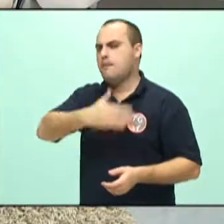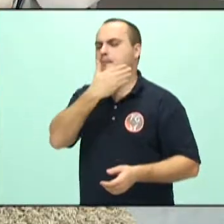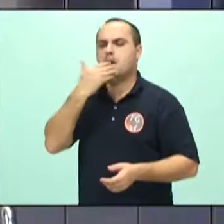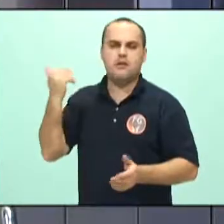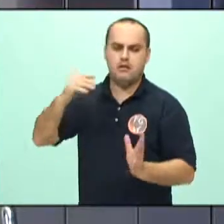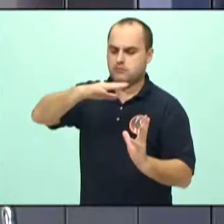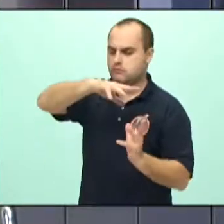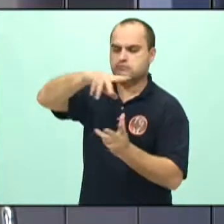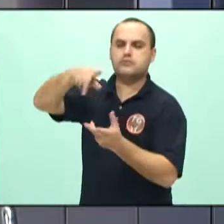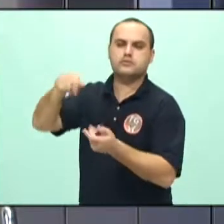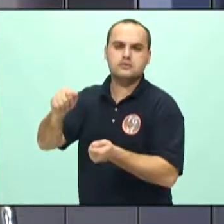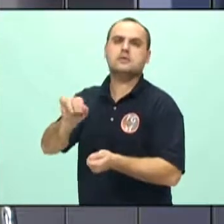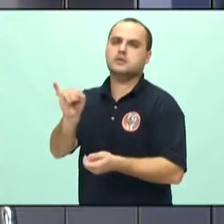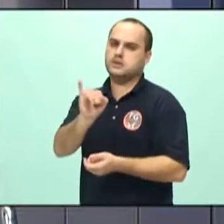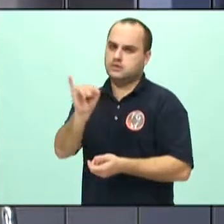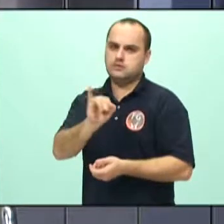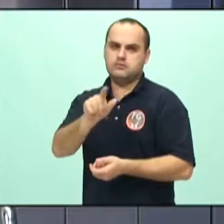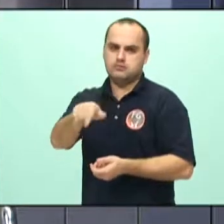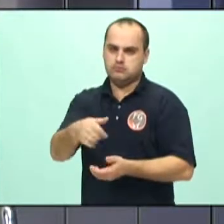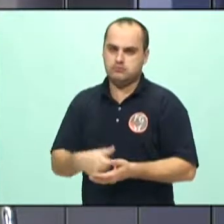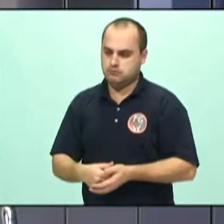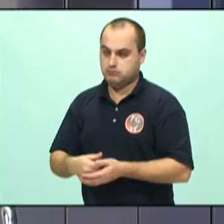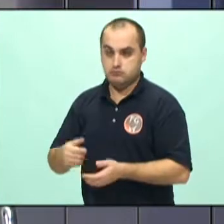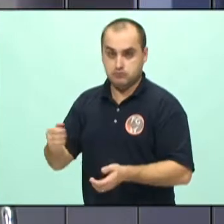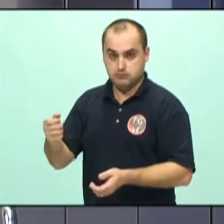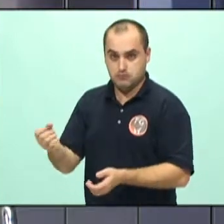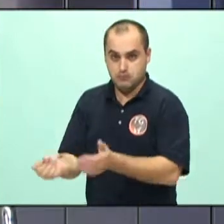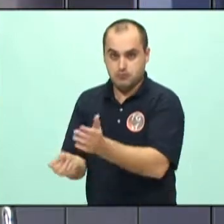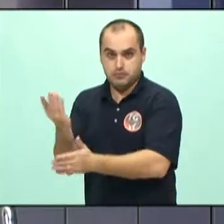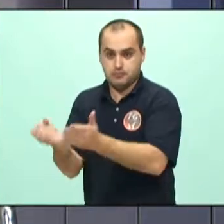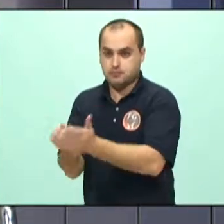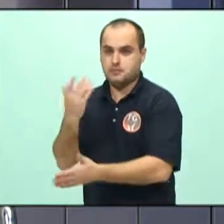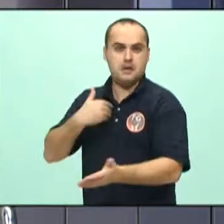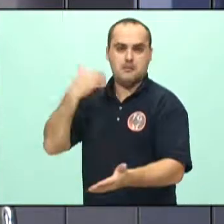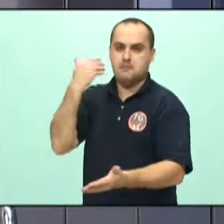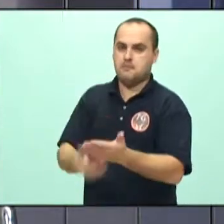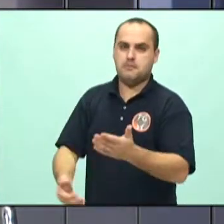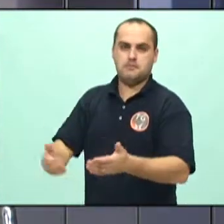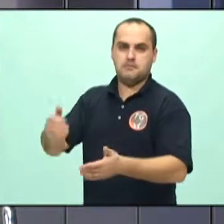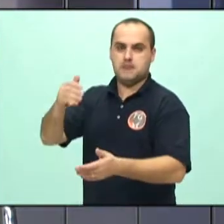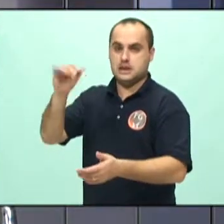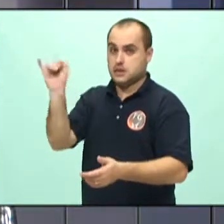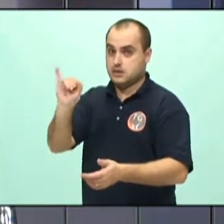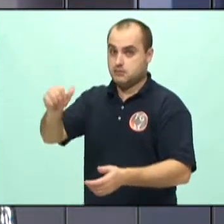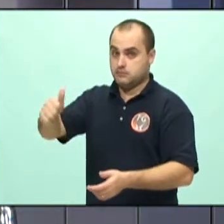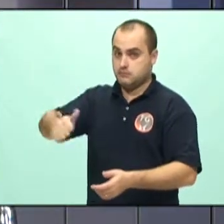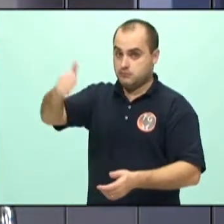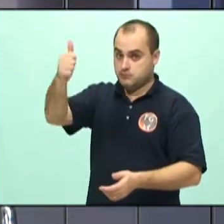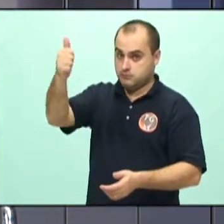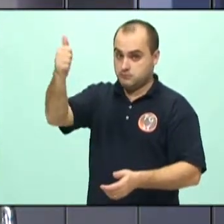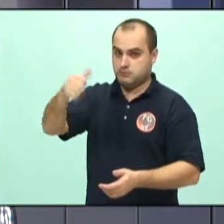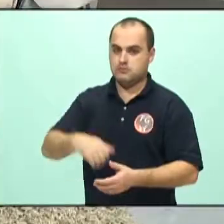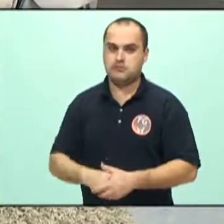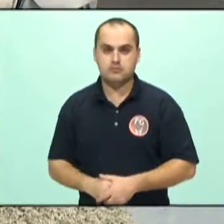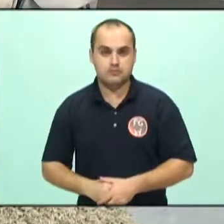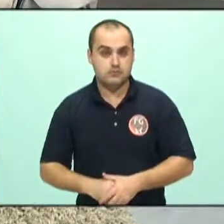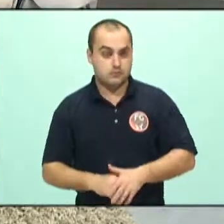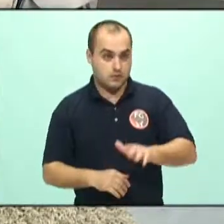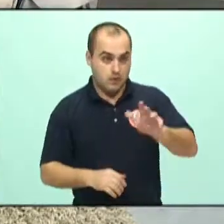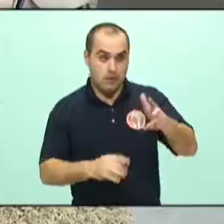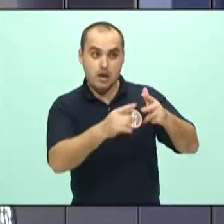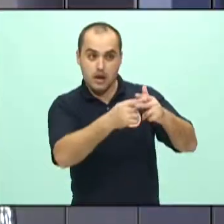sim. Em termos de produtividade, nós não perdemos para ninguém. Mesmo com uma carência em termos de